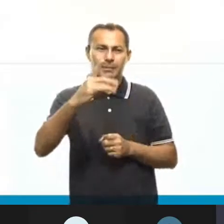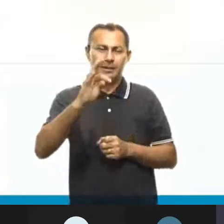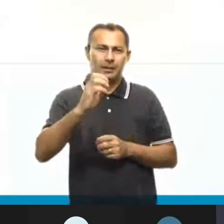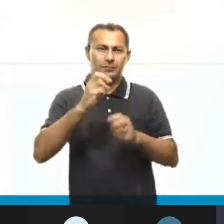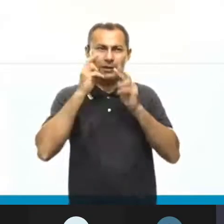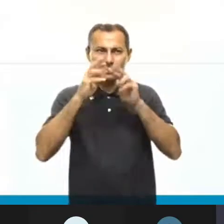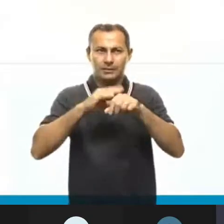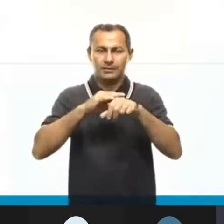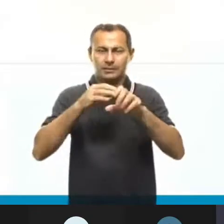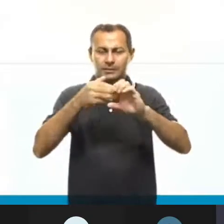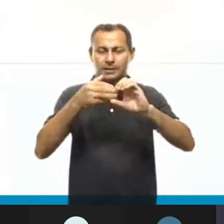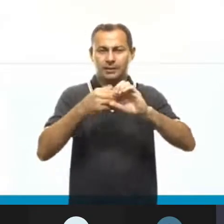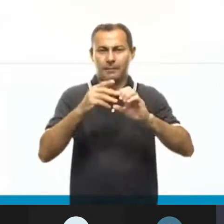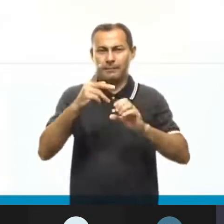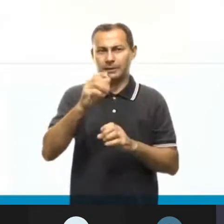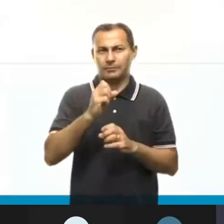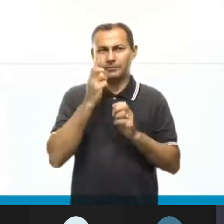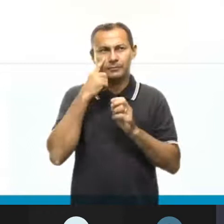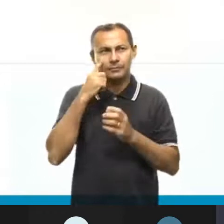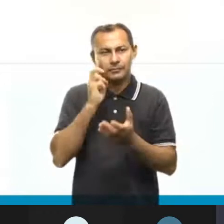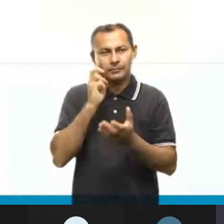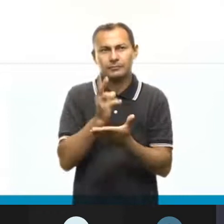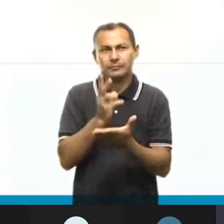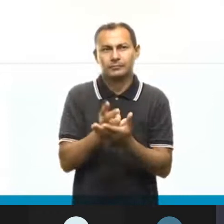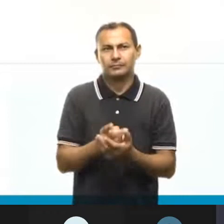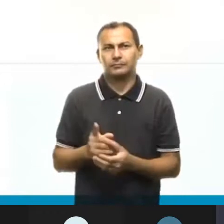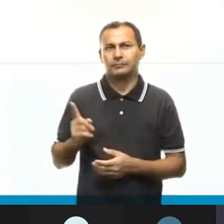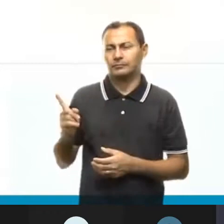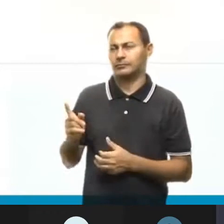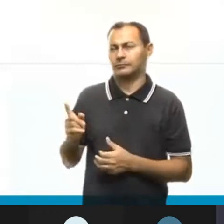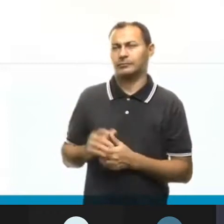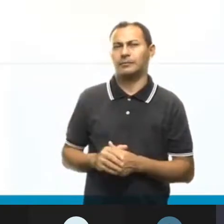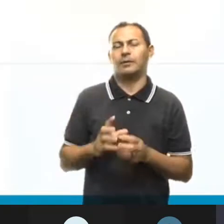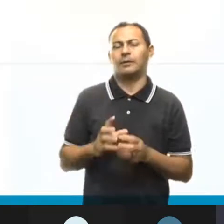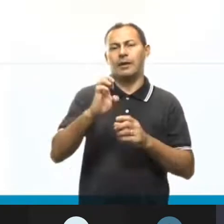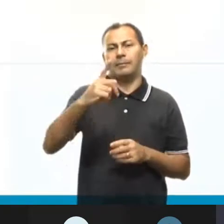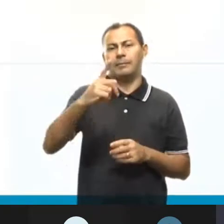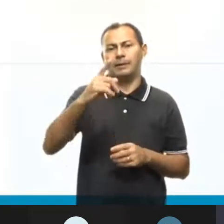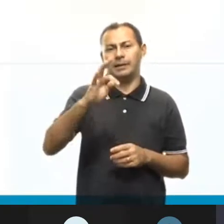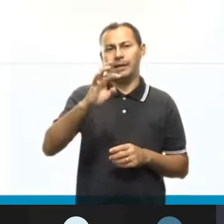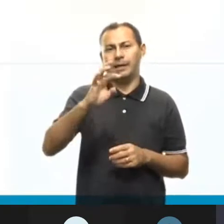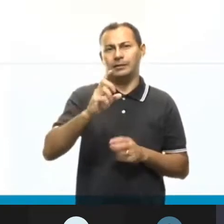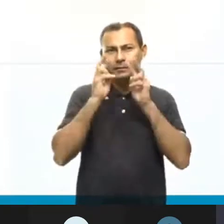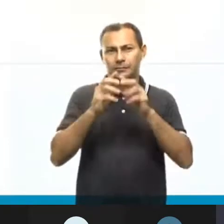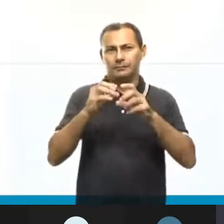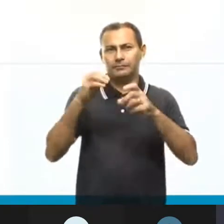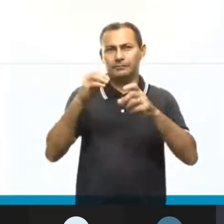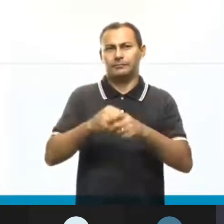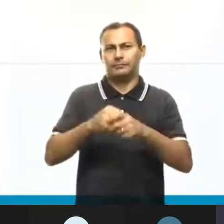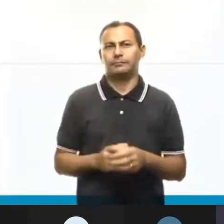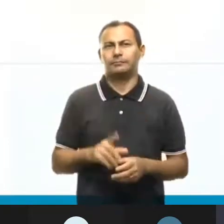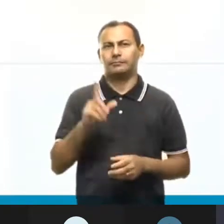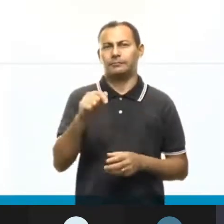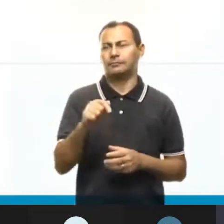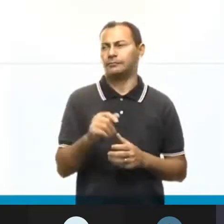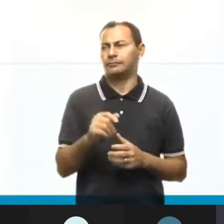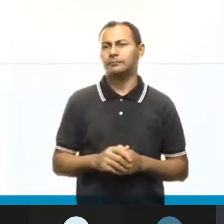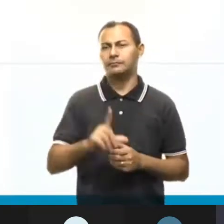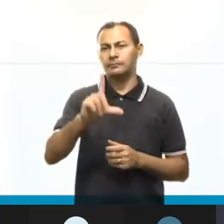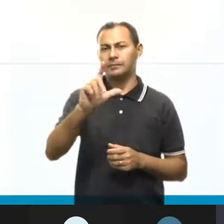são chamadas aí de células basais. E em continuidade aqui, ó, né, com o epitélio nós temos essa região aqui, que